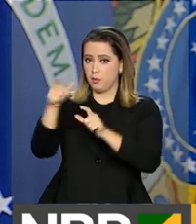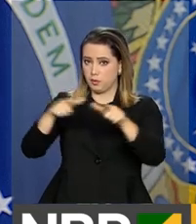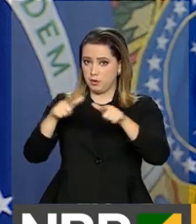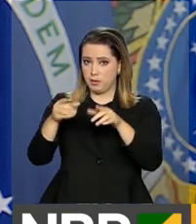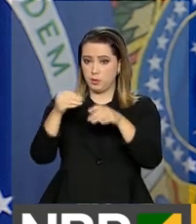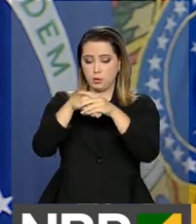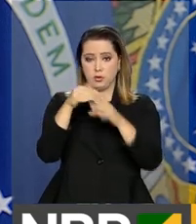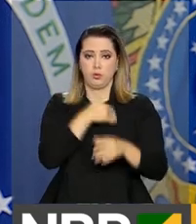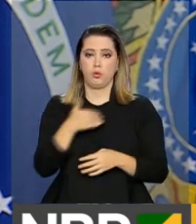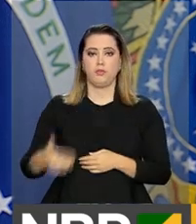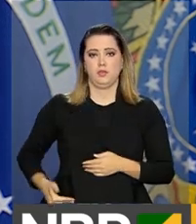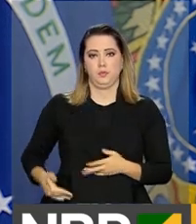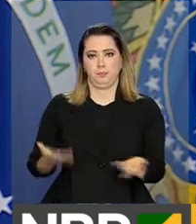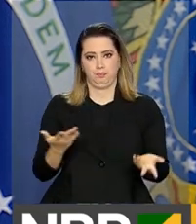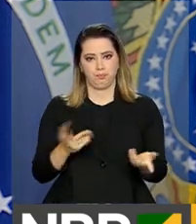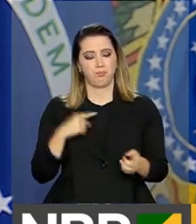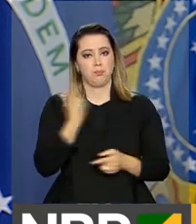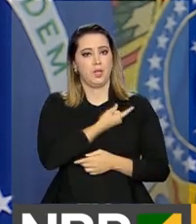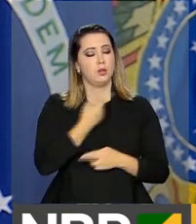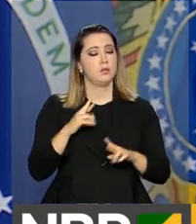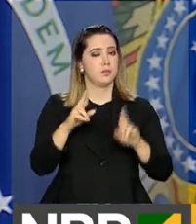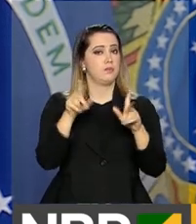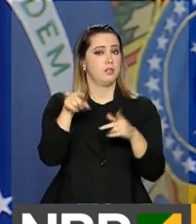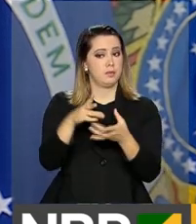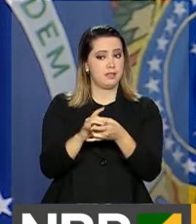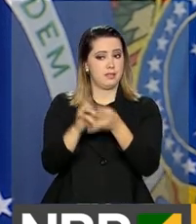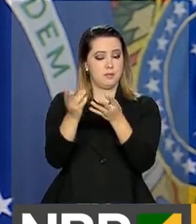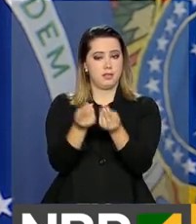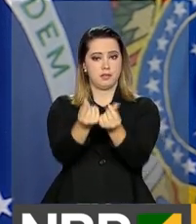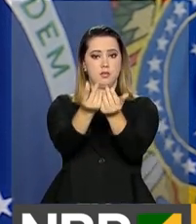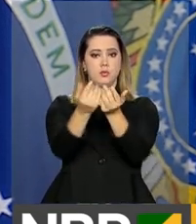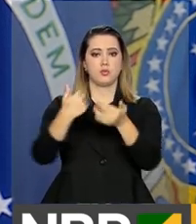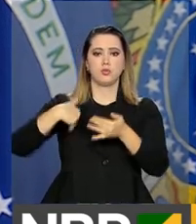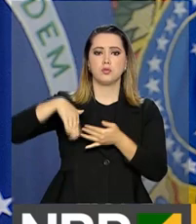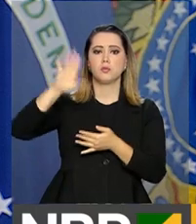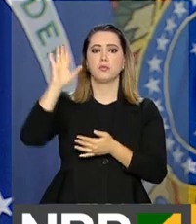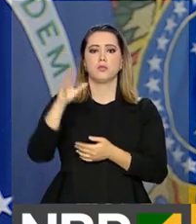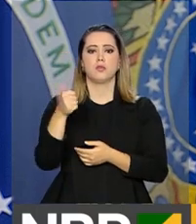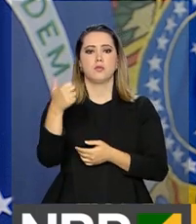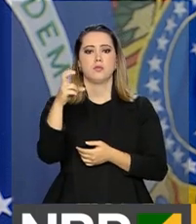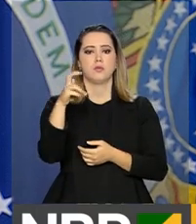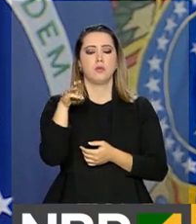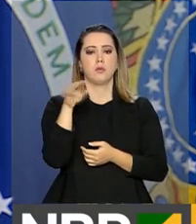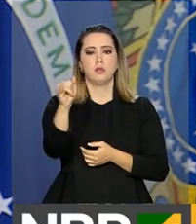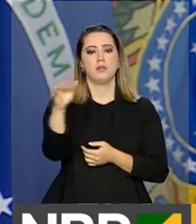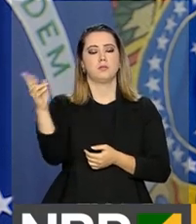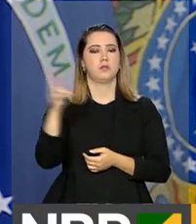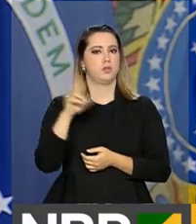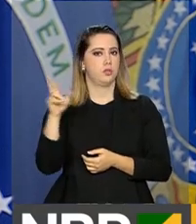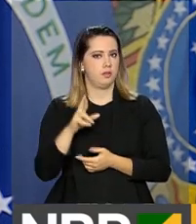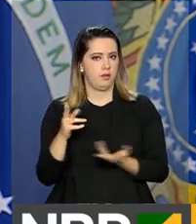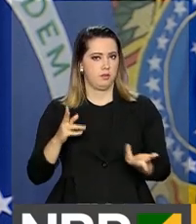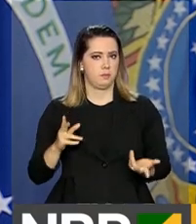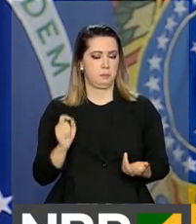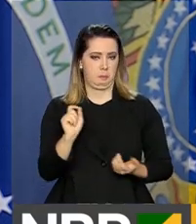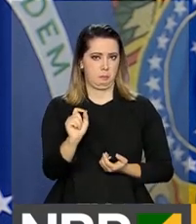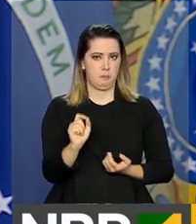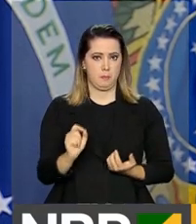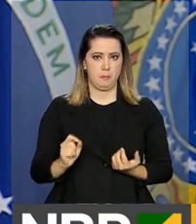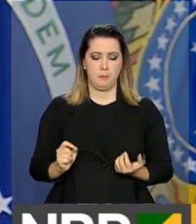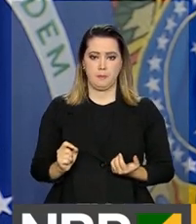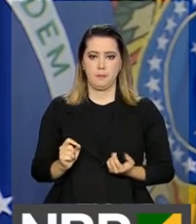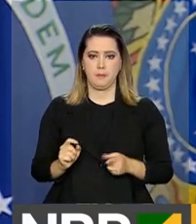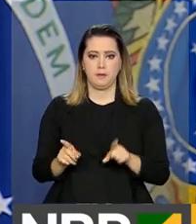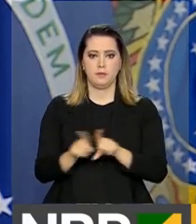que essa liberação vai ultrapassar 15 bilhões de reais